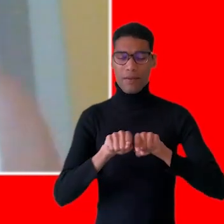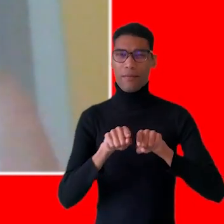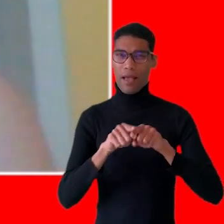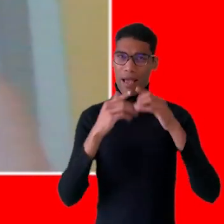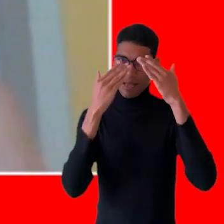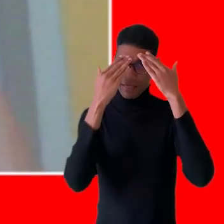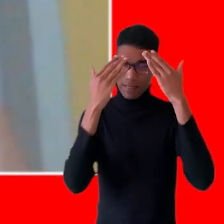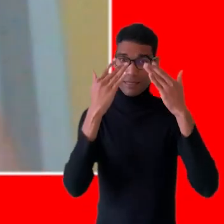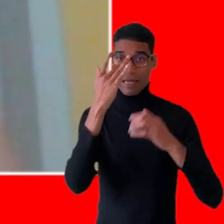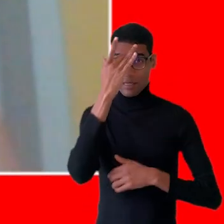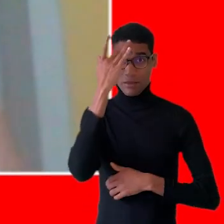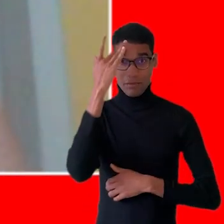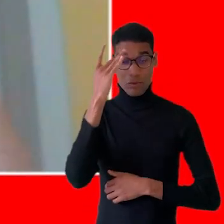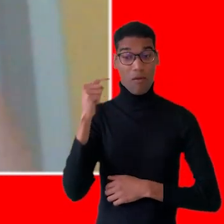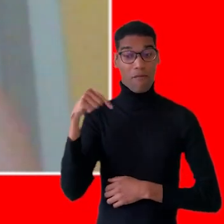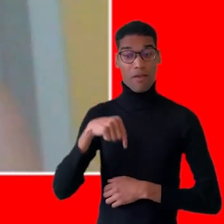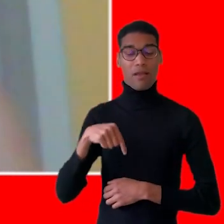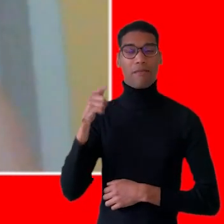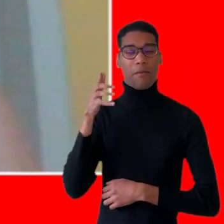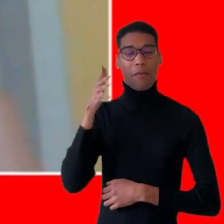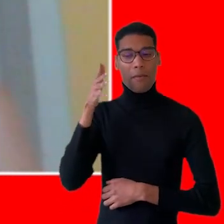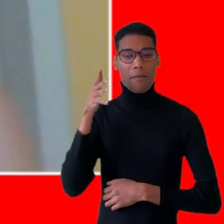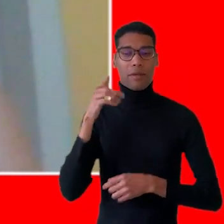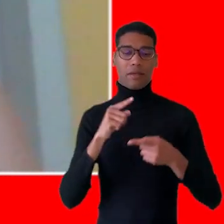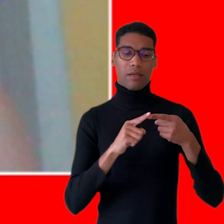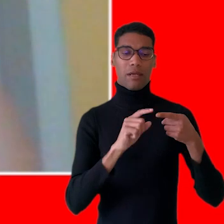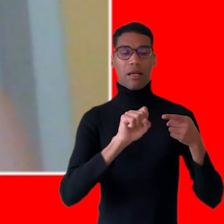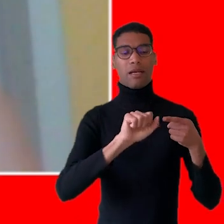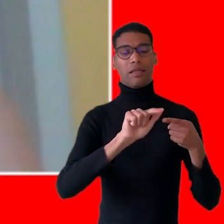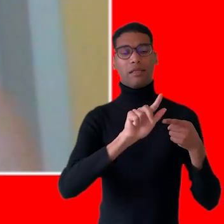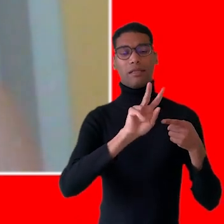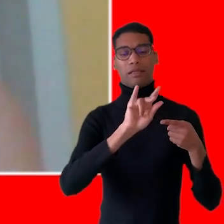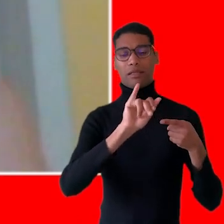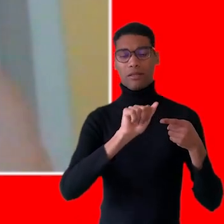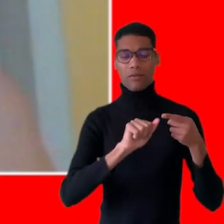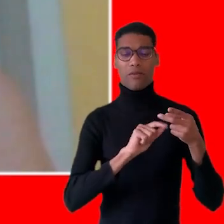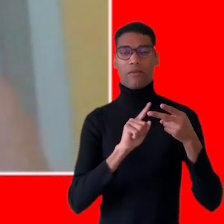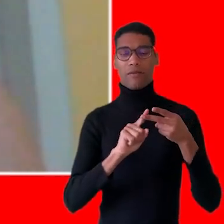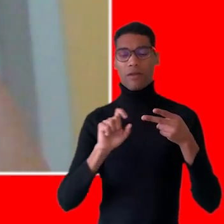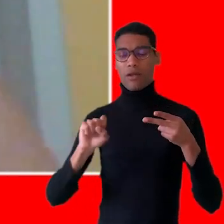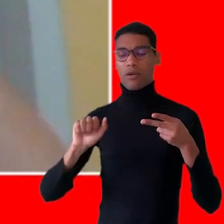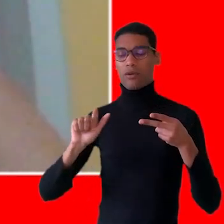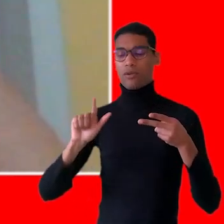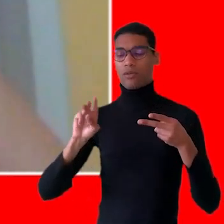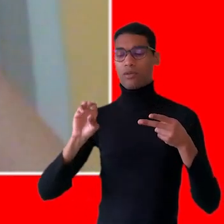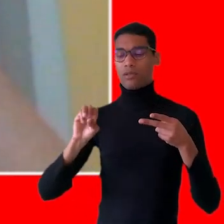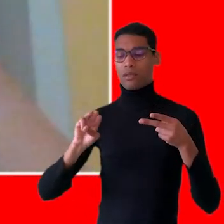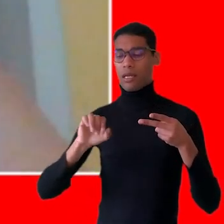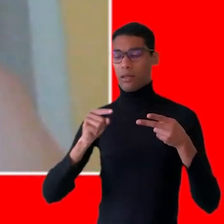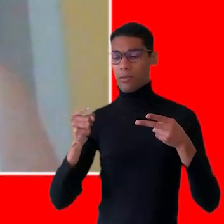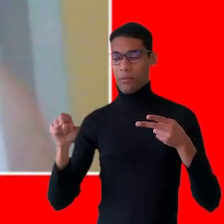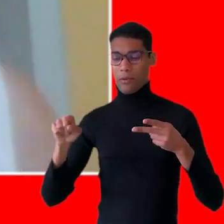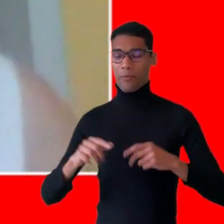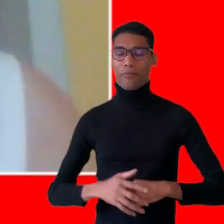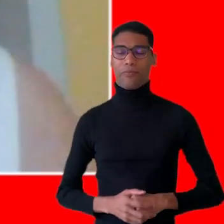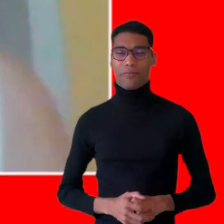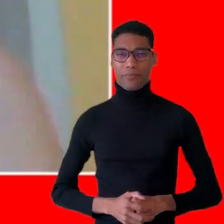nossos convidados, Flávia Rios e Saloma Salomão. Então,